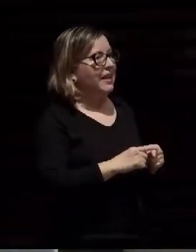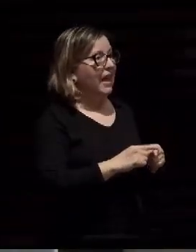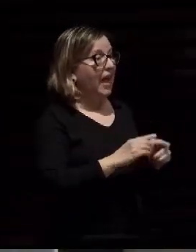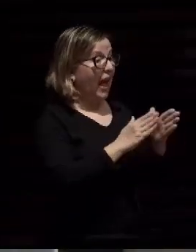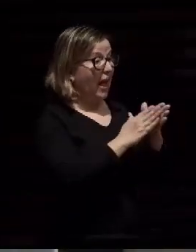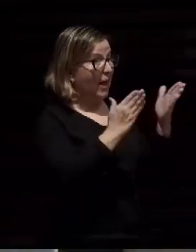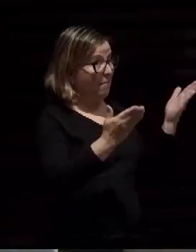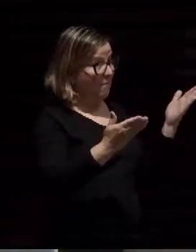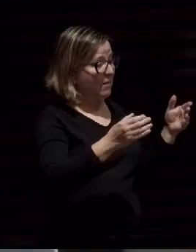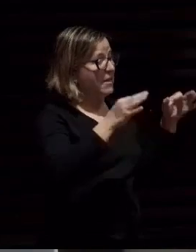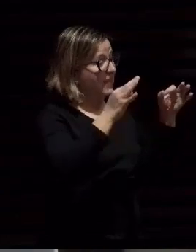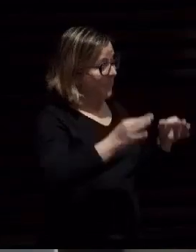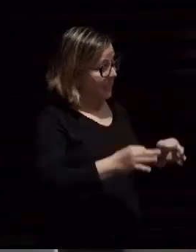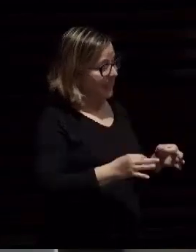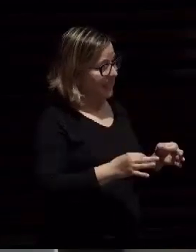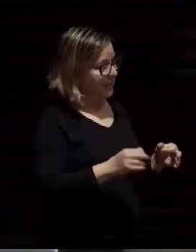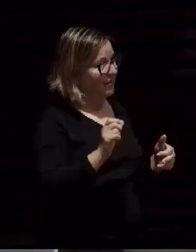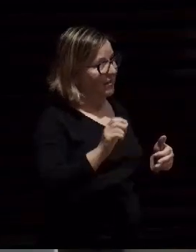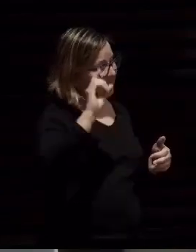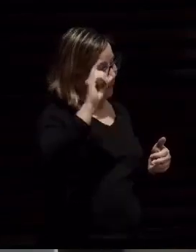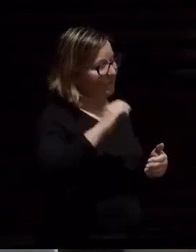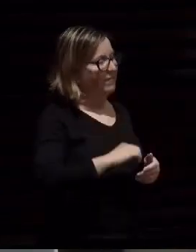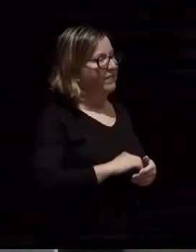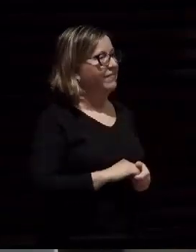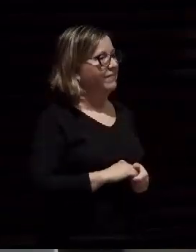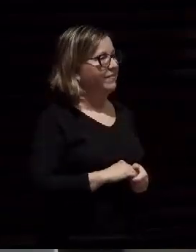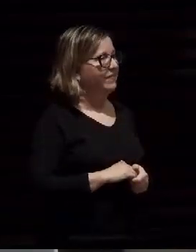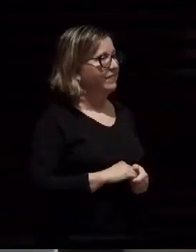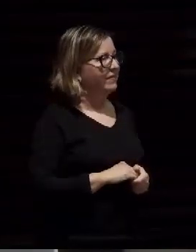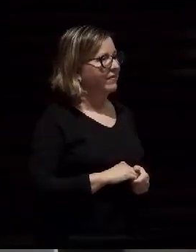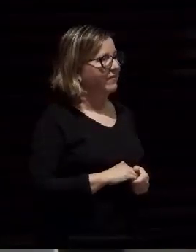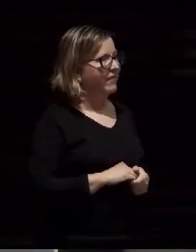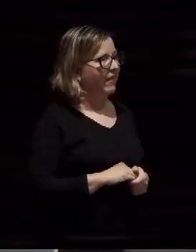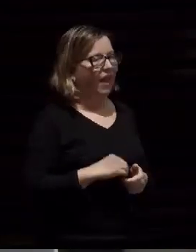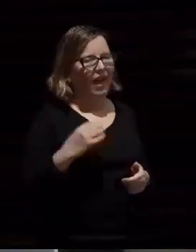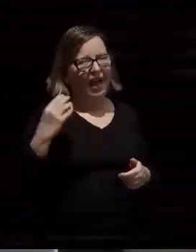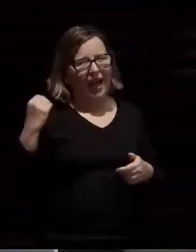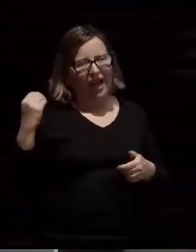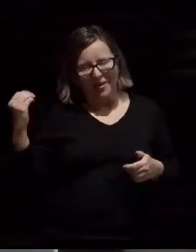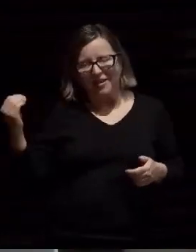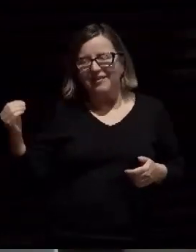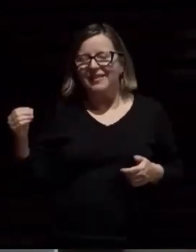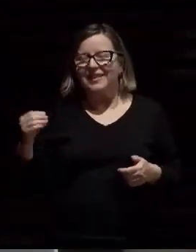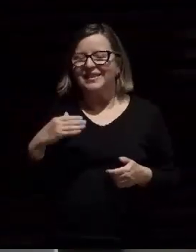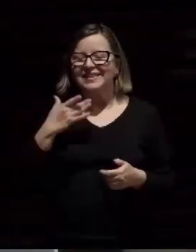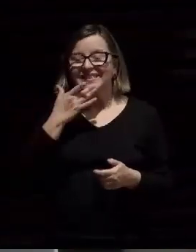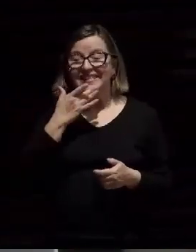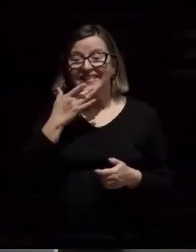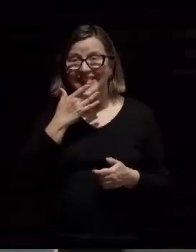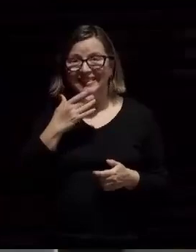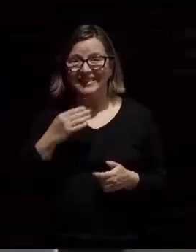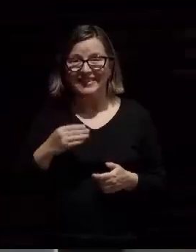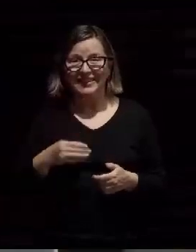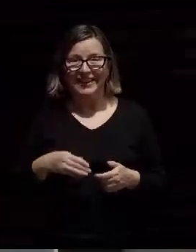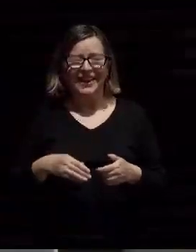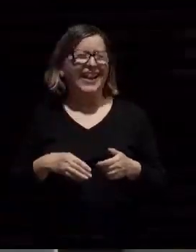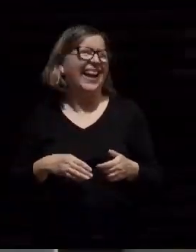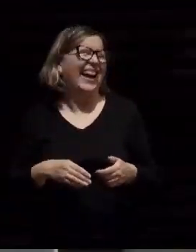certa. A Bíblia está certa. E foi uma viagem tão gostosa, quando eu cheguei lá, ele já era batista.